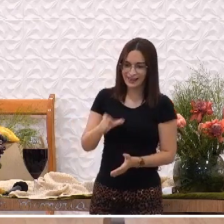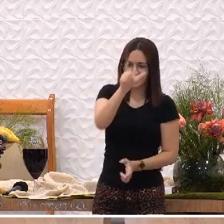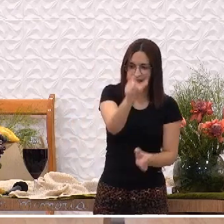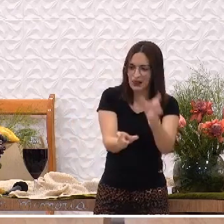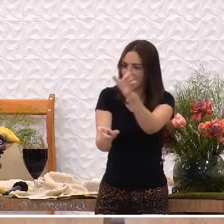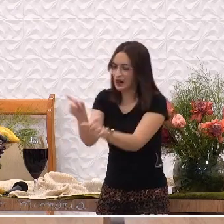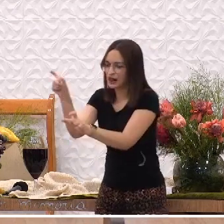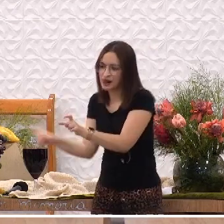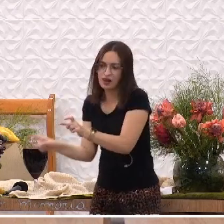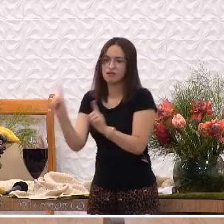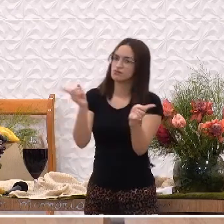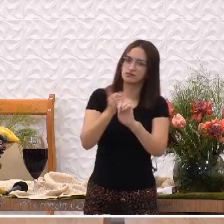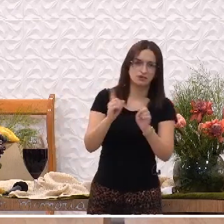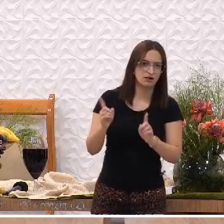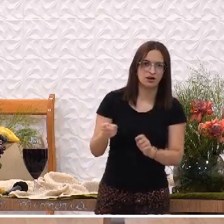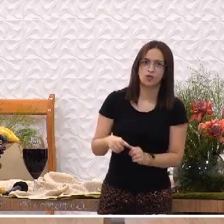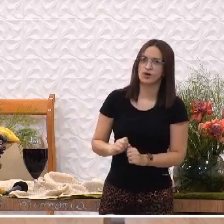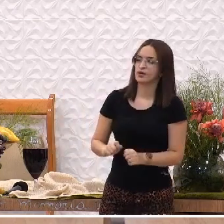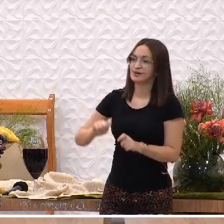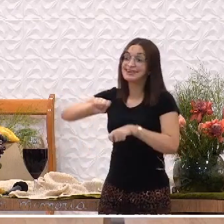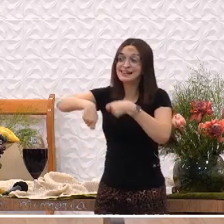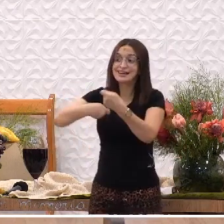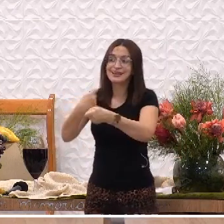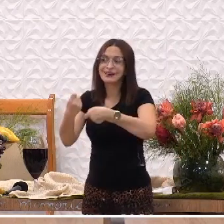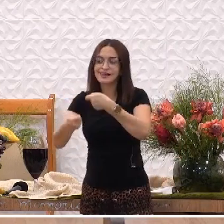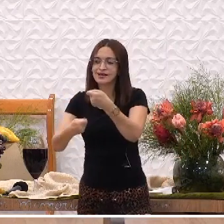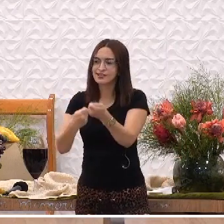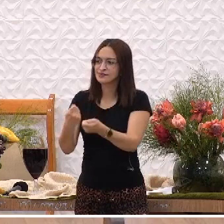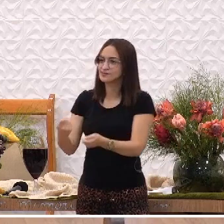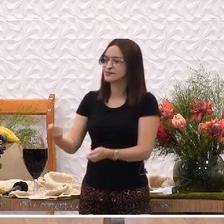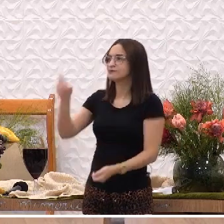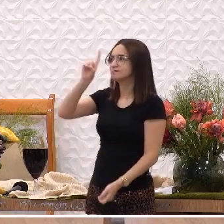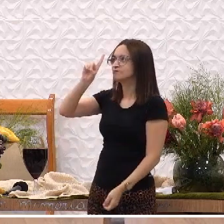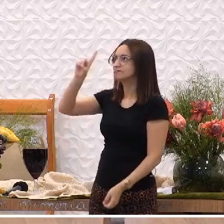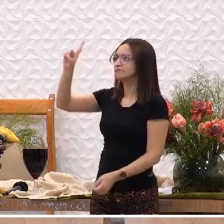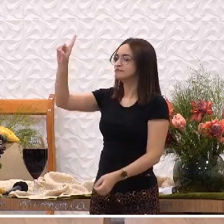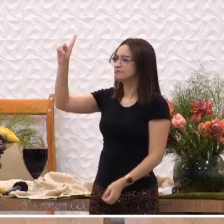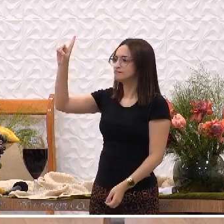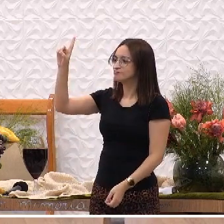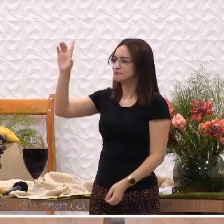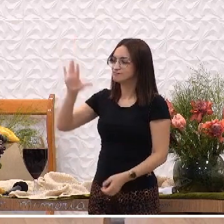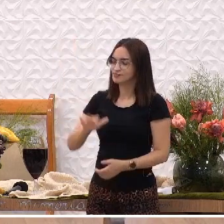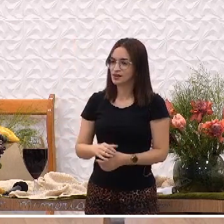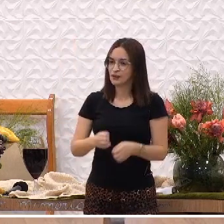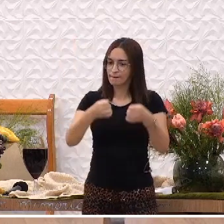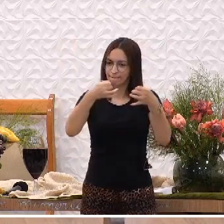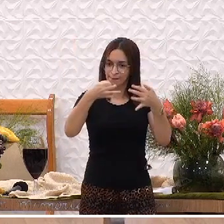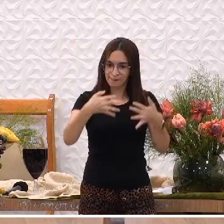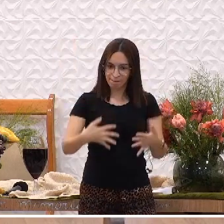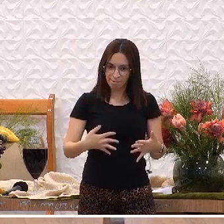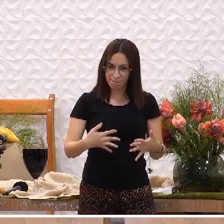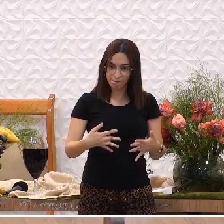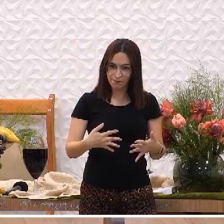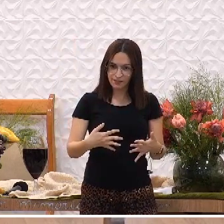e selos. Isto é, confirmações. Em Romanos 4:11, vai dizer que a circuncisão é o